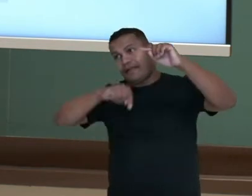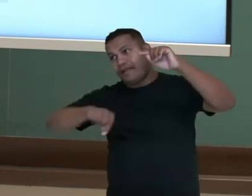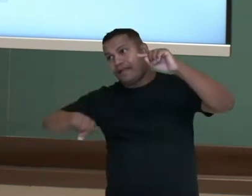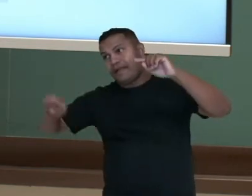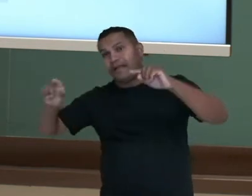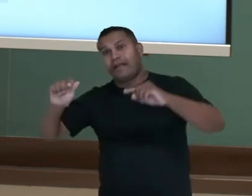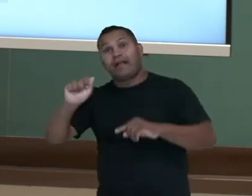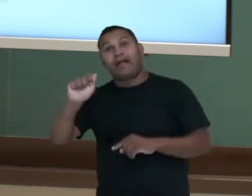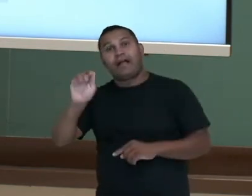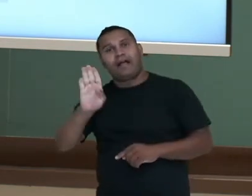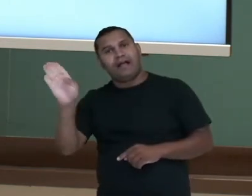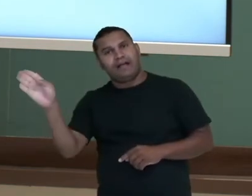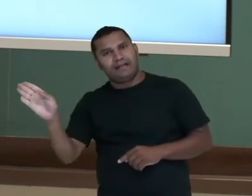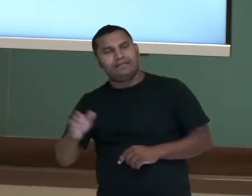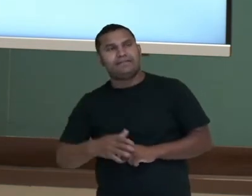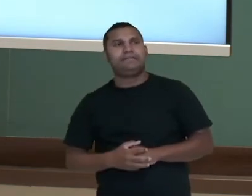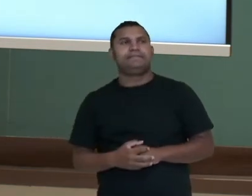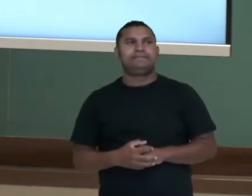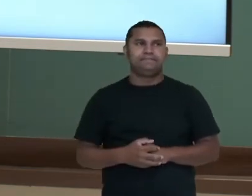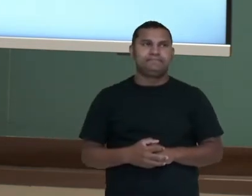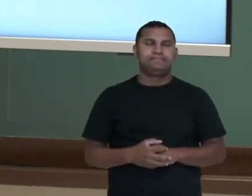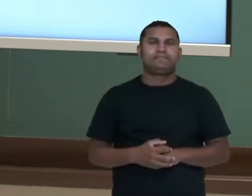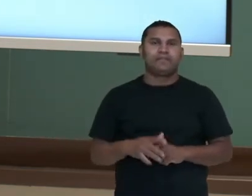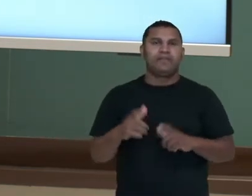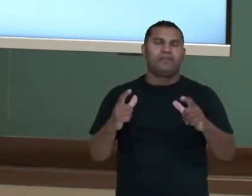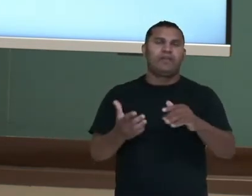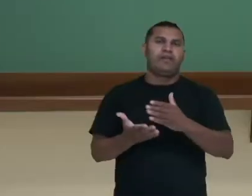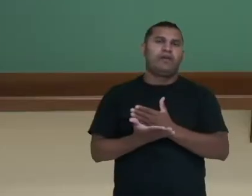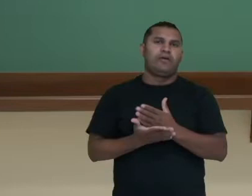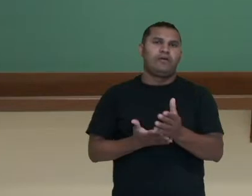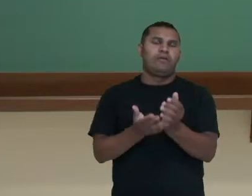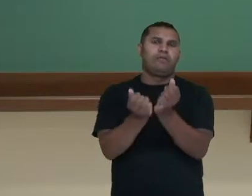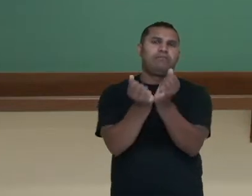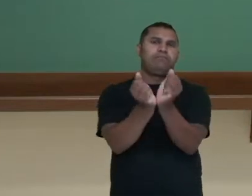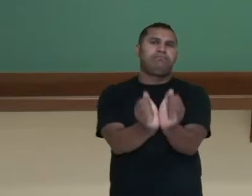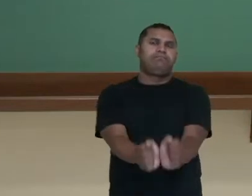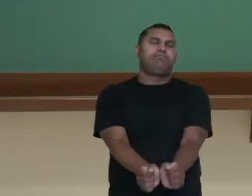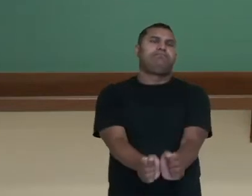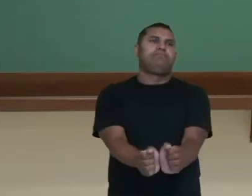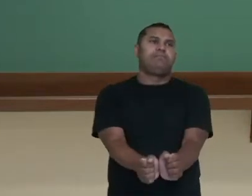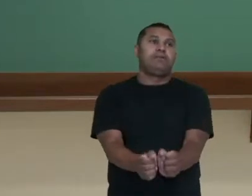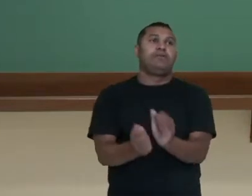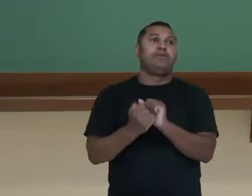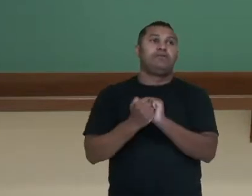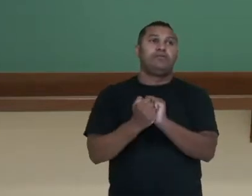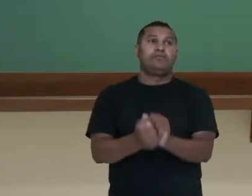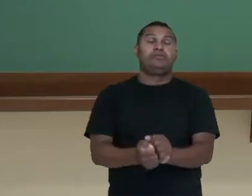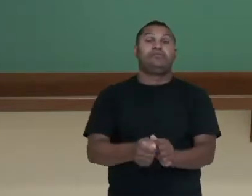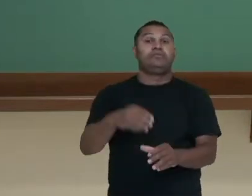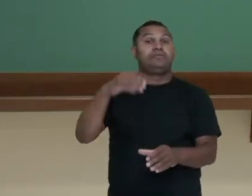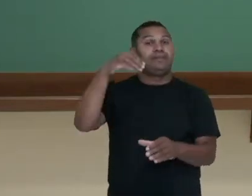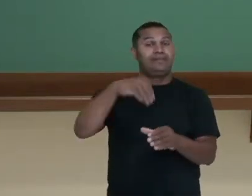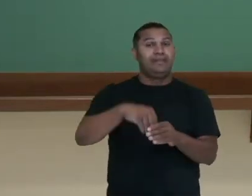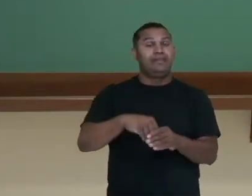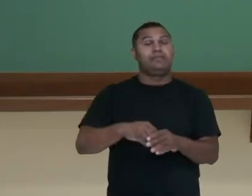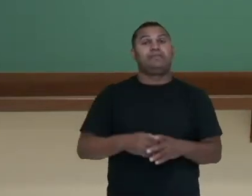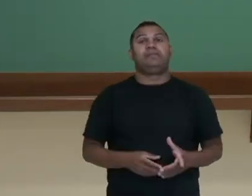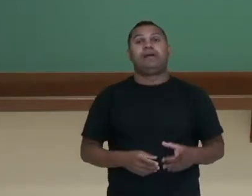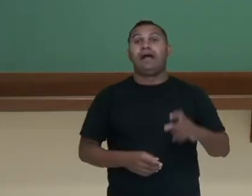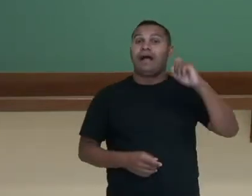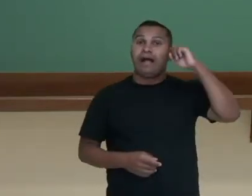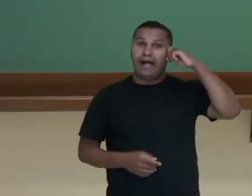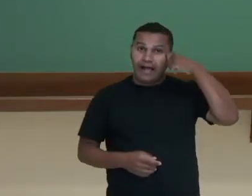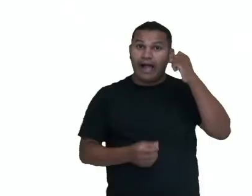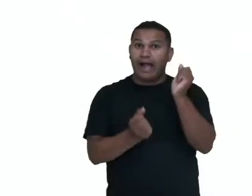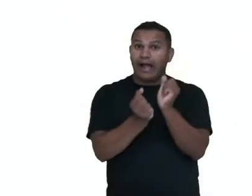a diáspora do povo africano, não é? E a escravidão na África. Já existia a escravidão na África